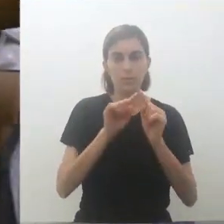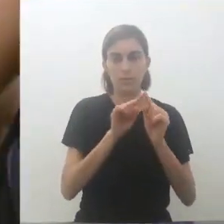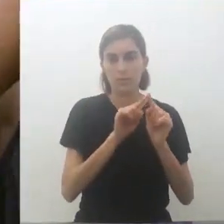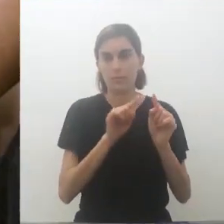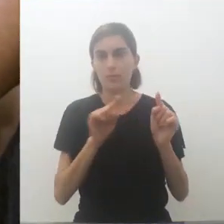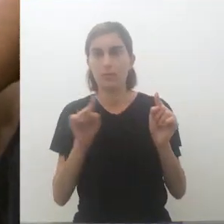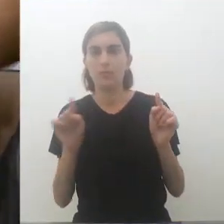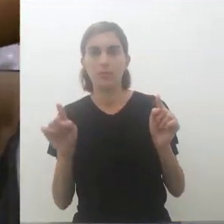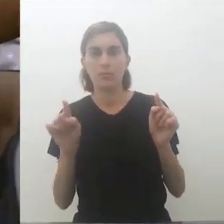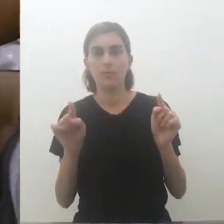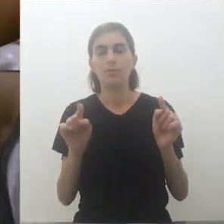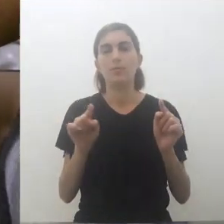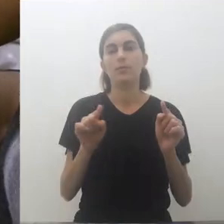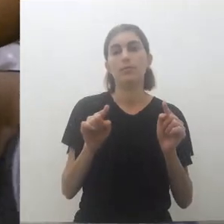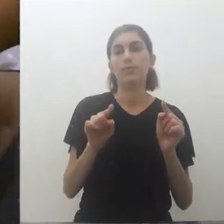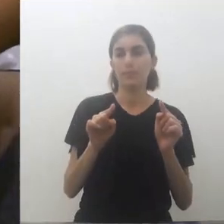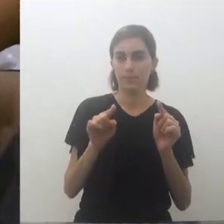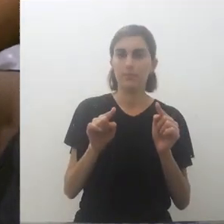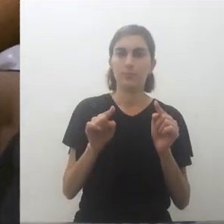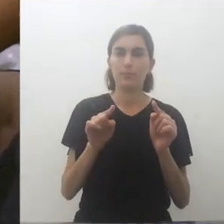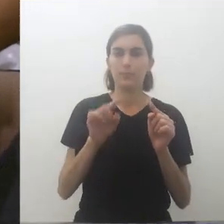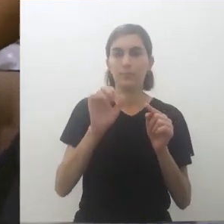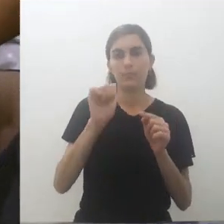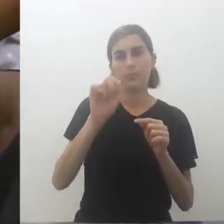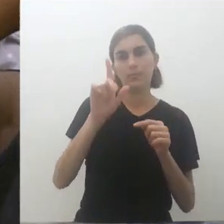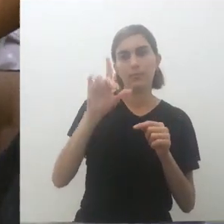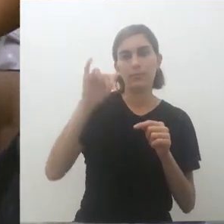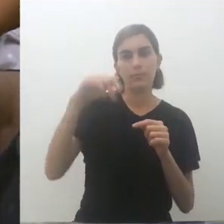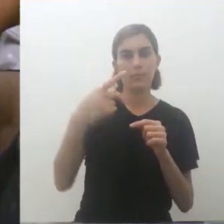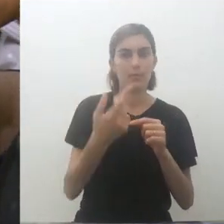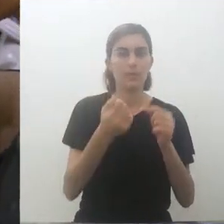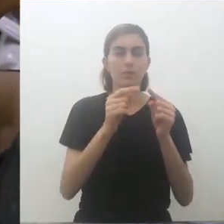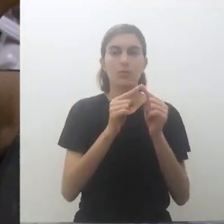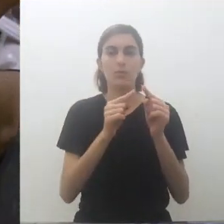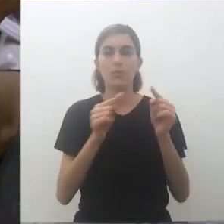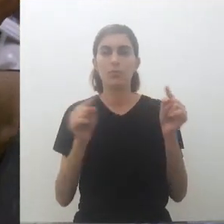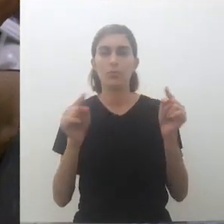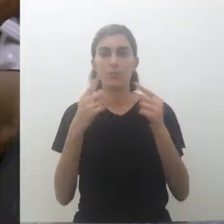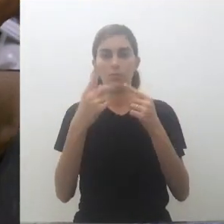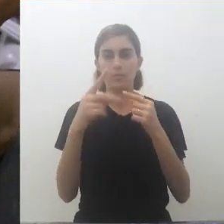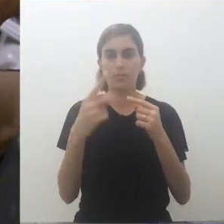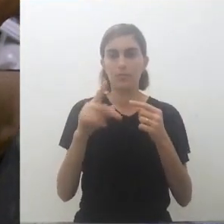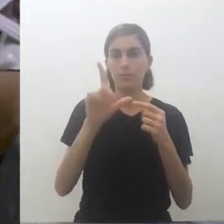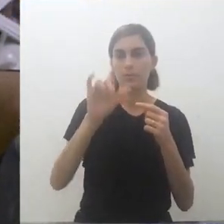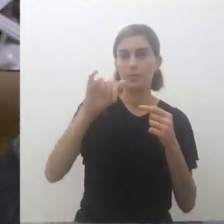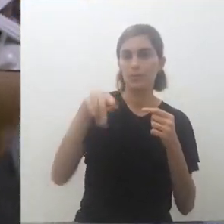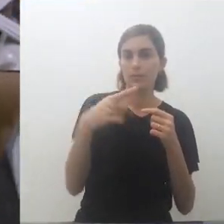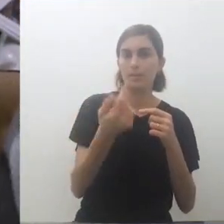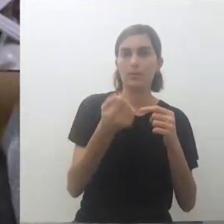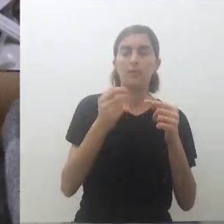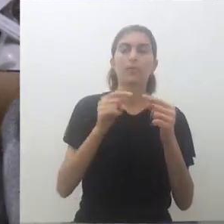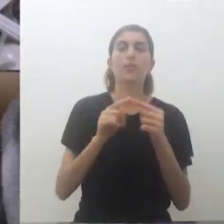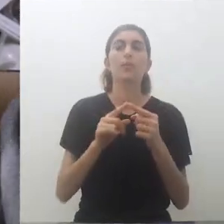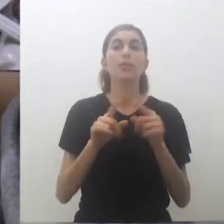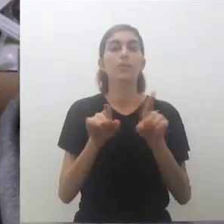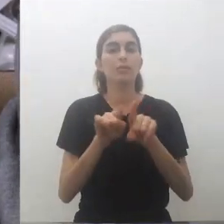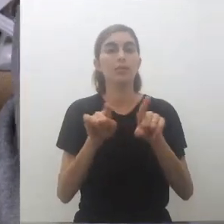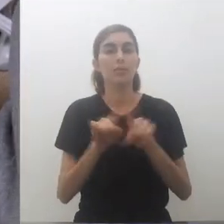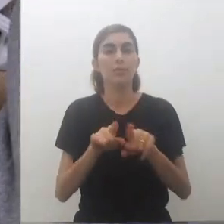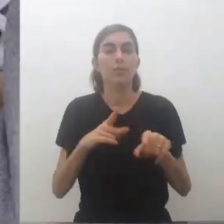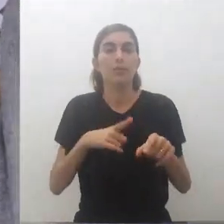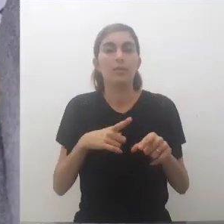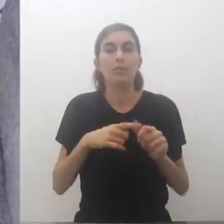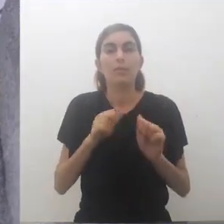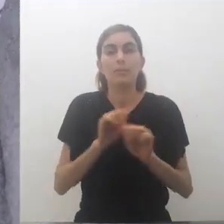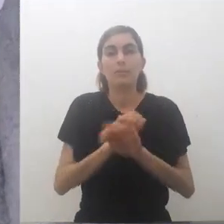alinhar a linha do horizonte a esta linha inferior e ter uma amplitude